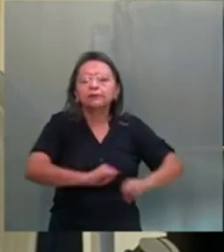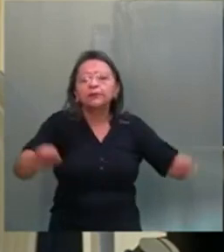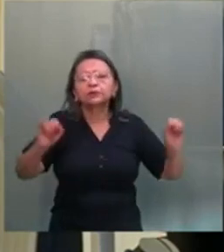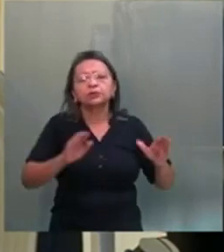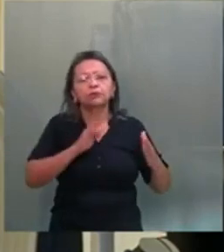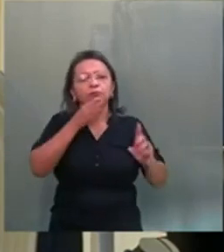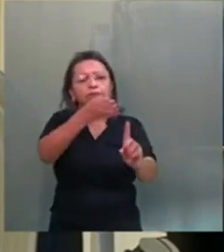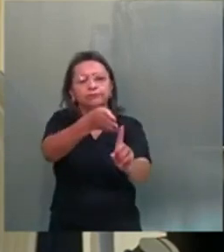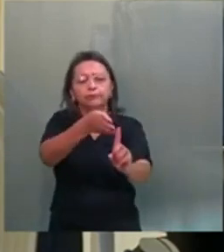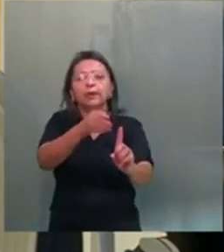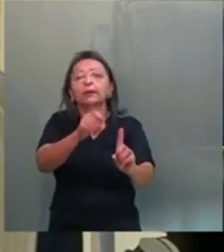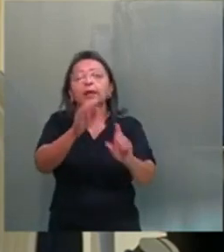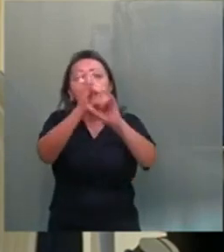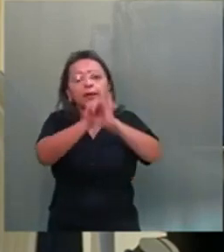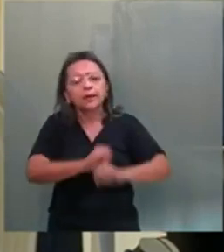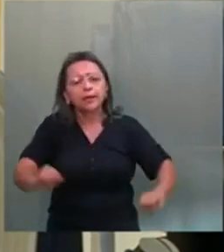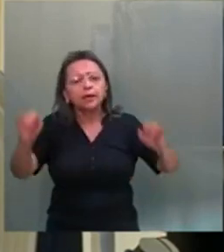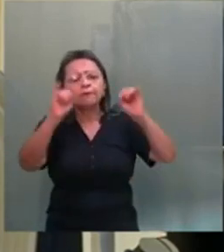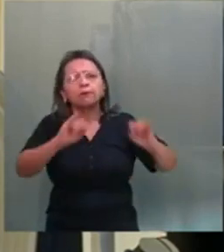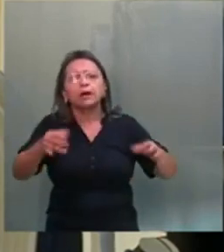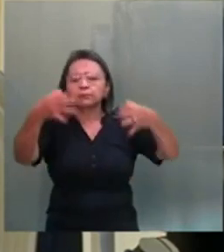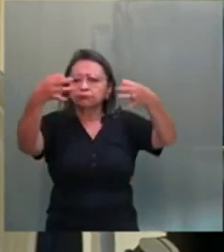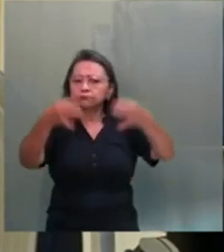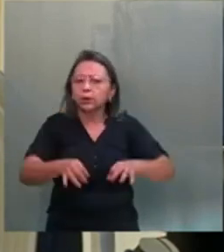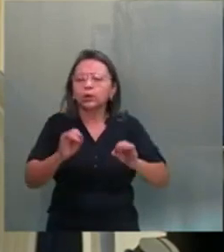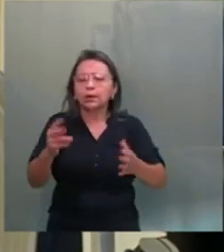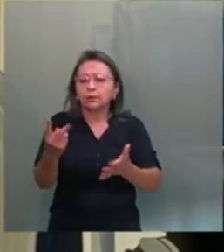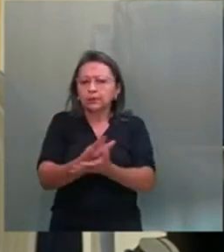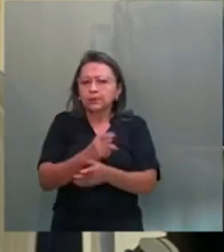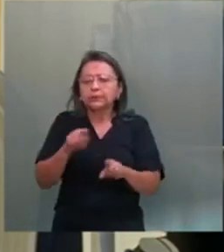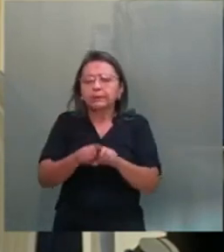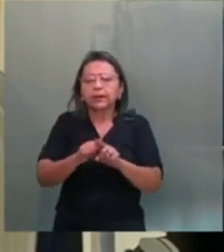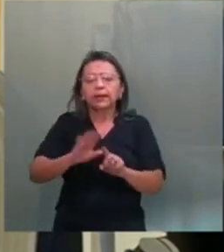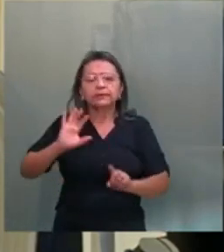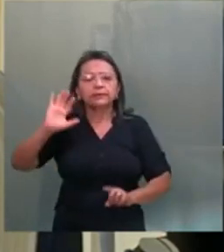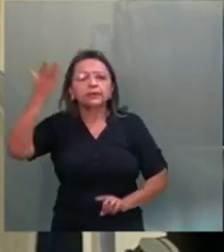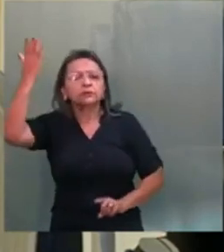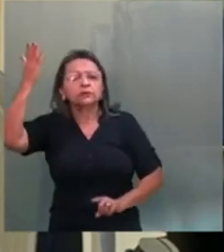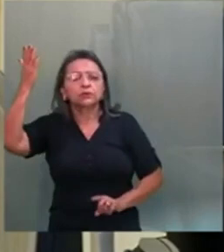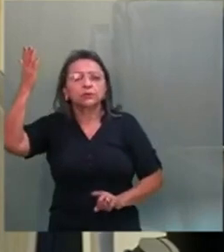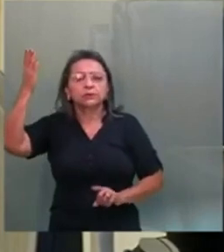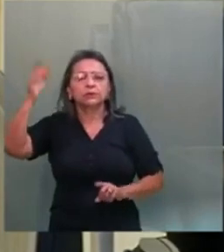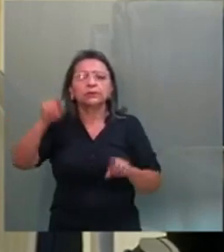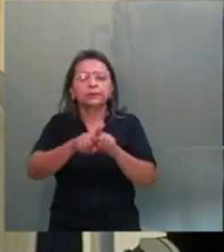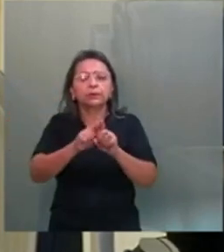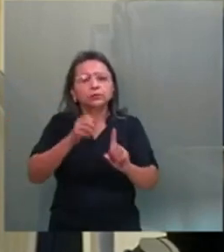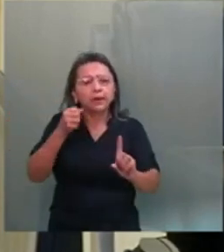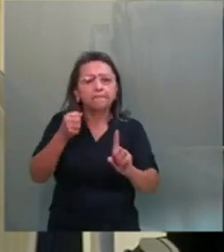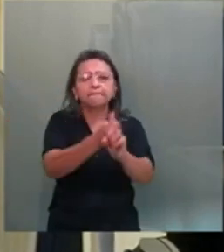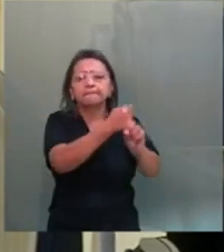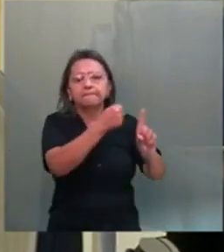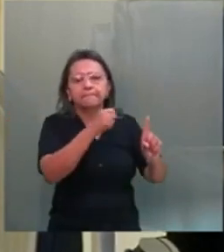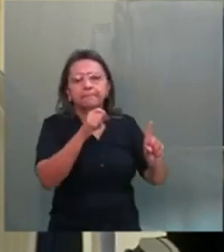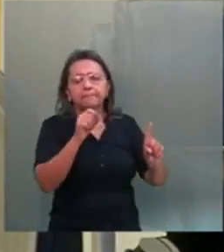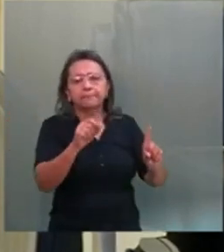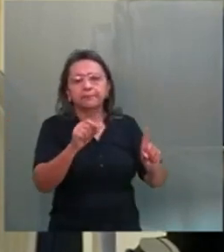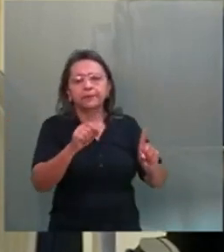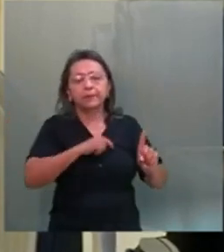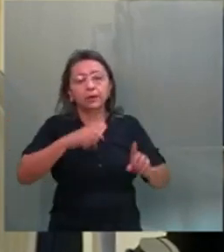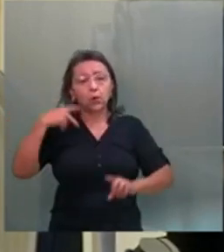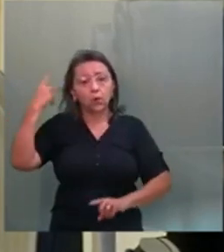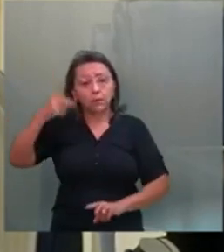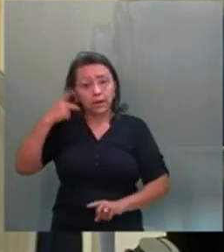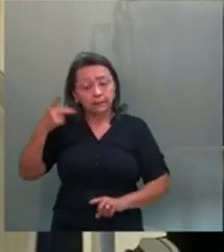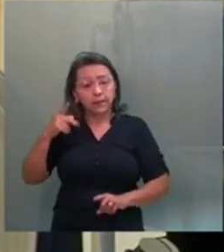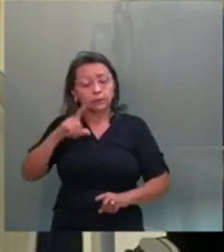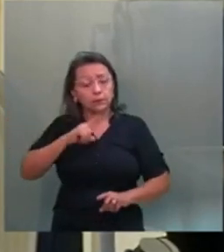destinadas. Informá-lo corretamente do que se passa, das decisões tomadas e dos impactos que o Parlamento